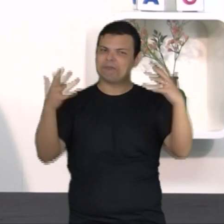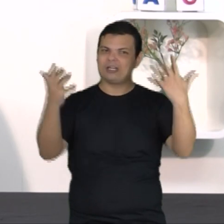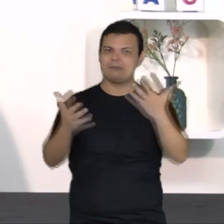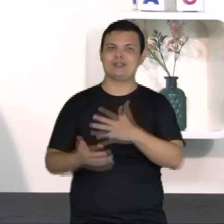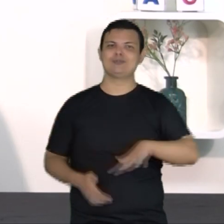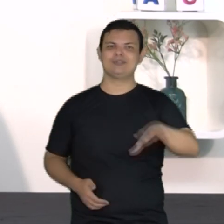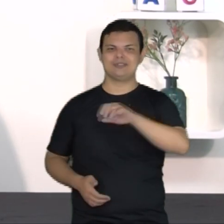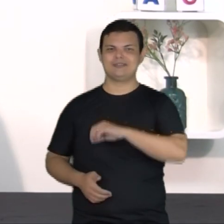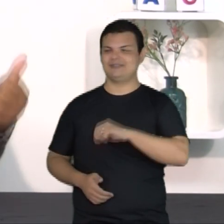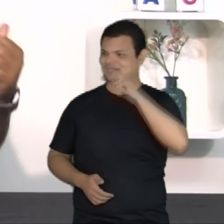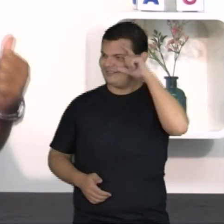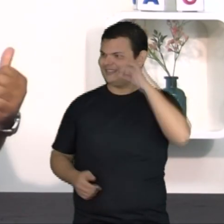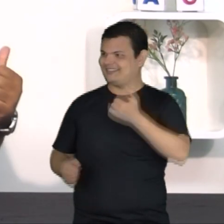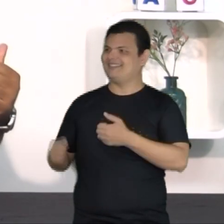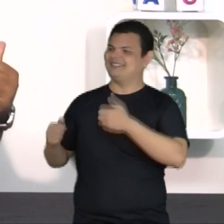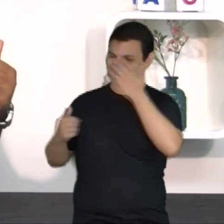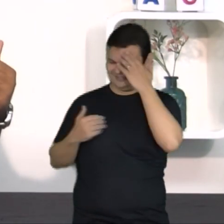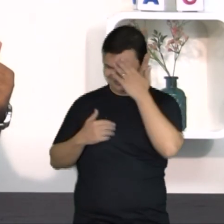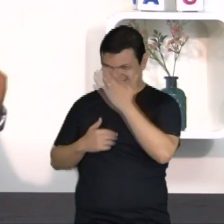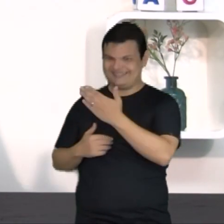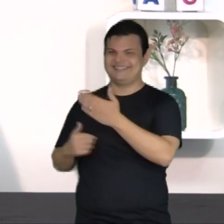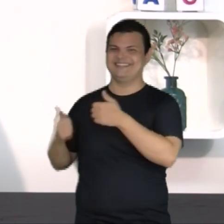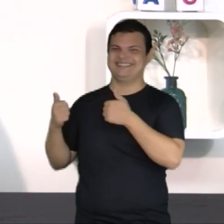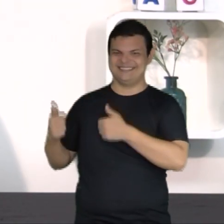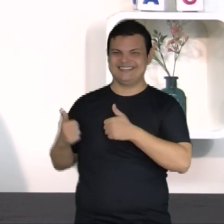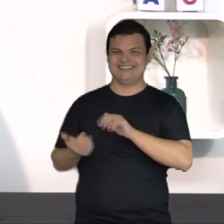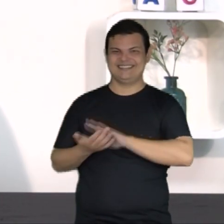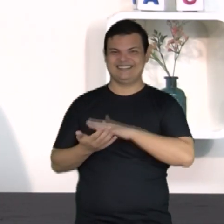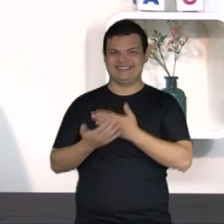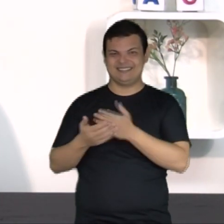nós. Jonathan, meu amigo, muito obrigado mais uma vez pela